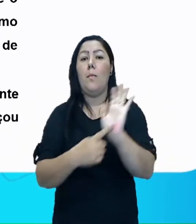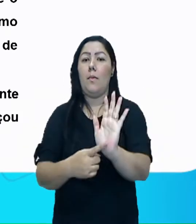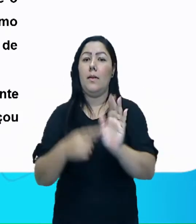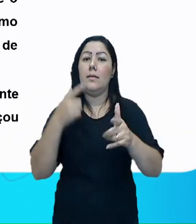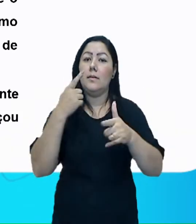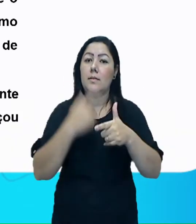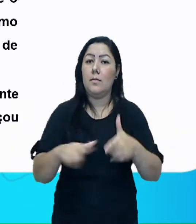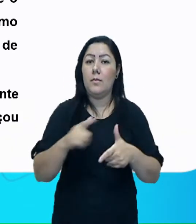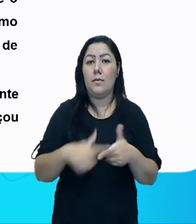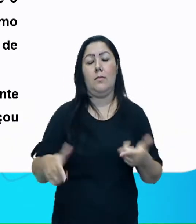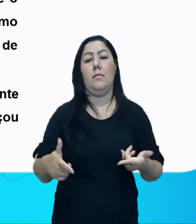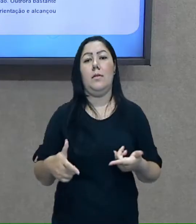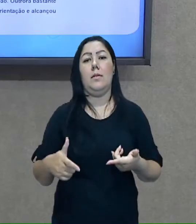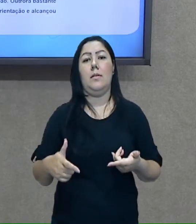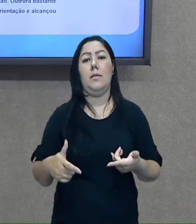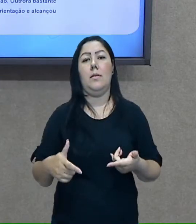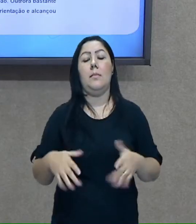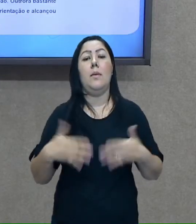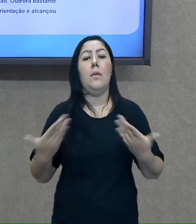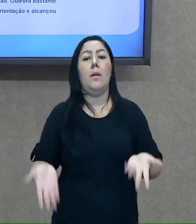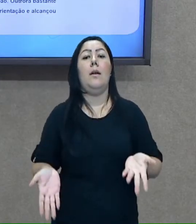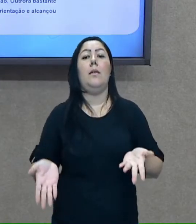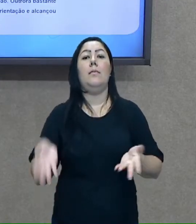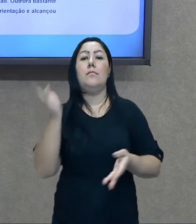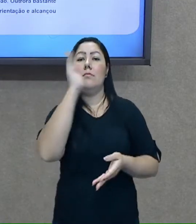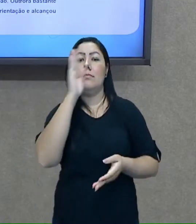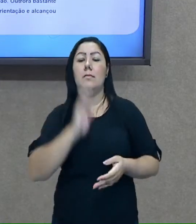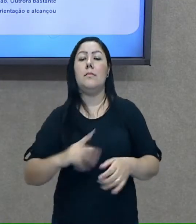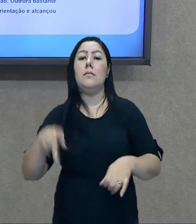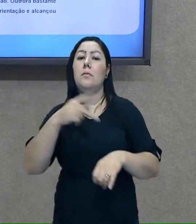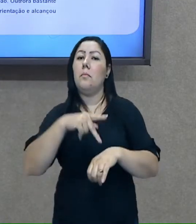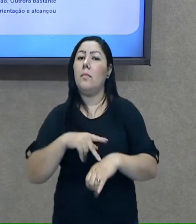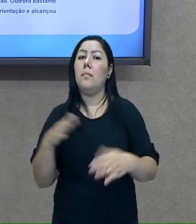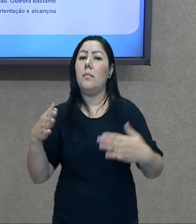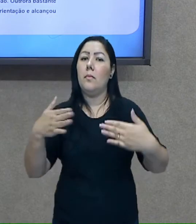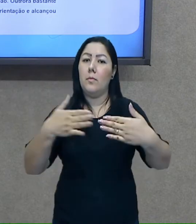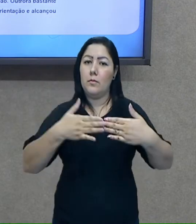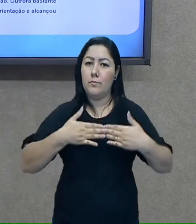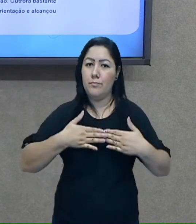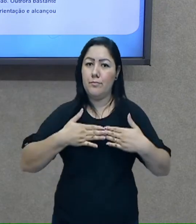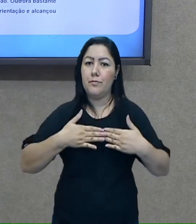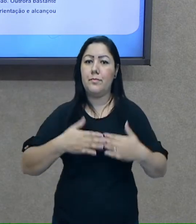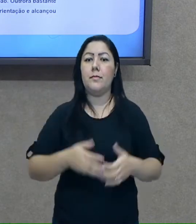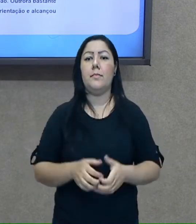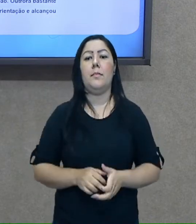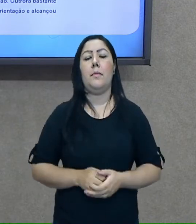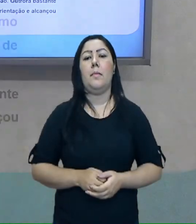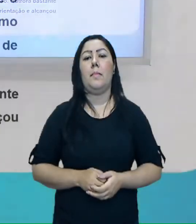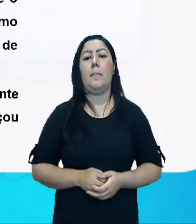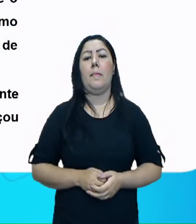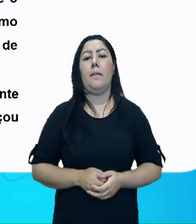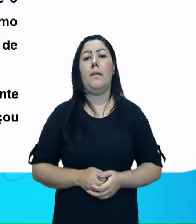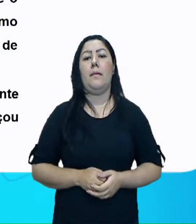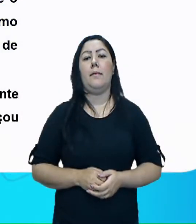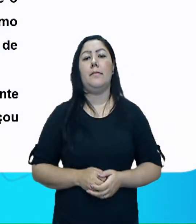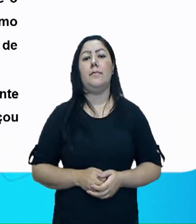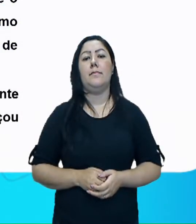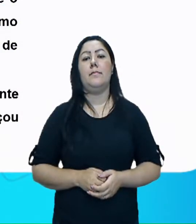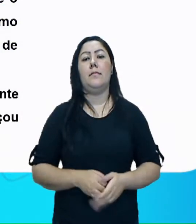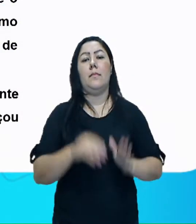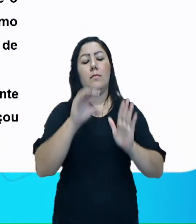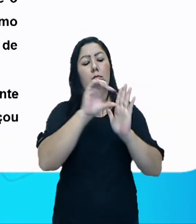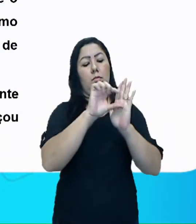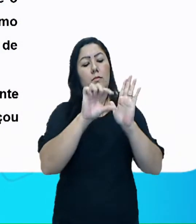Brasil é um país fechado. E para saber mais sobre o assunto, nesses 3 parágrafos, ele discorre sobre